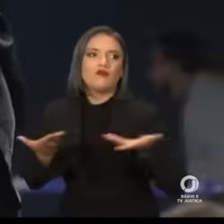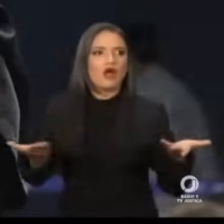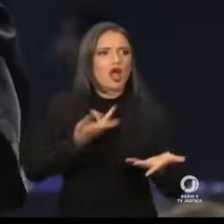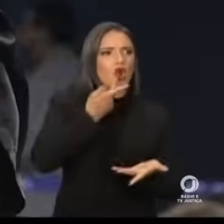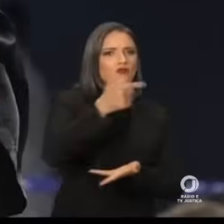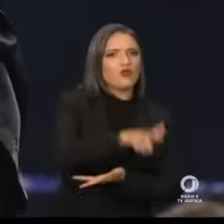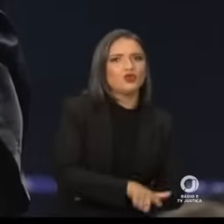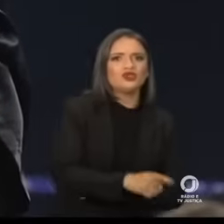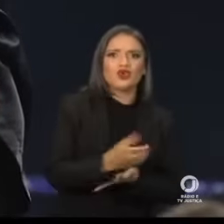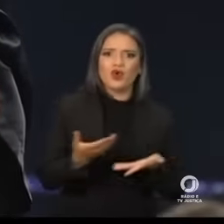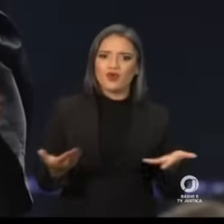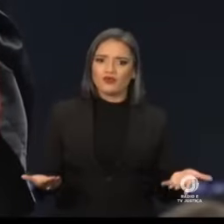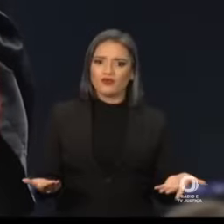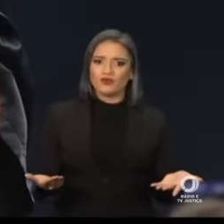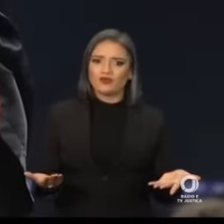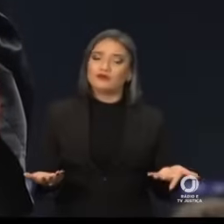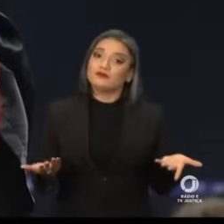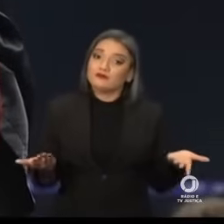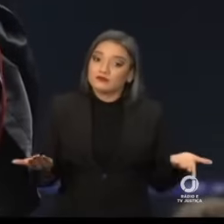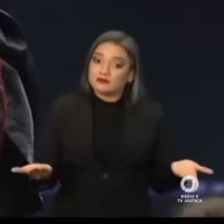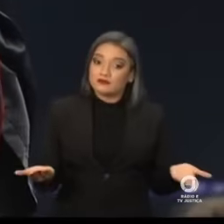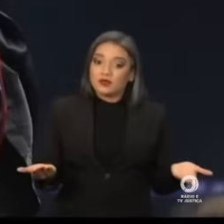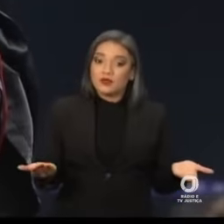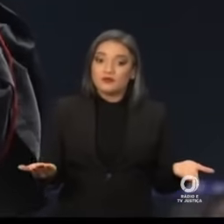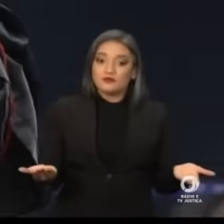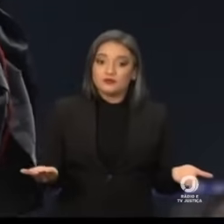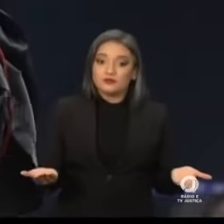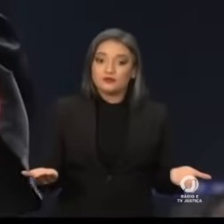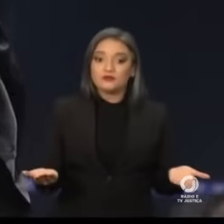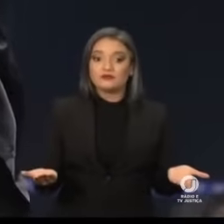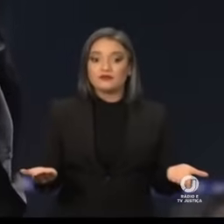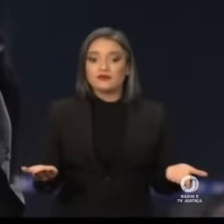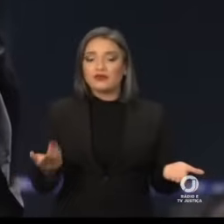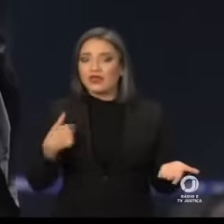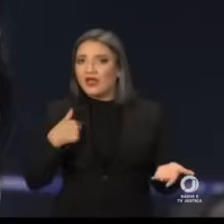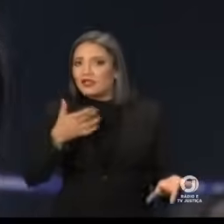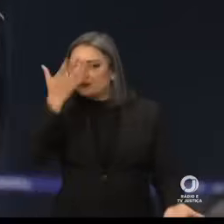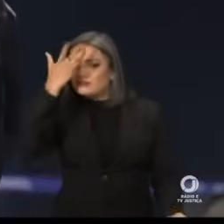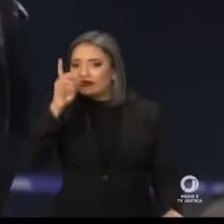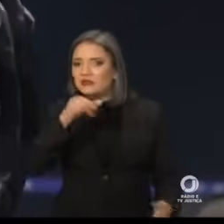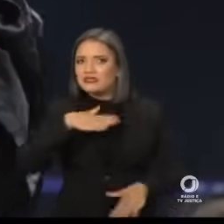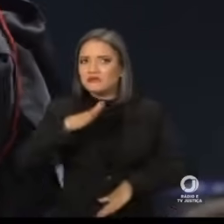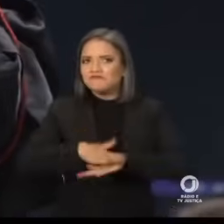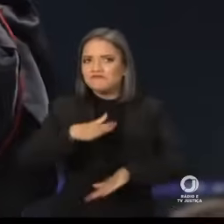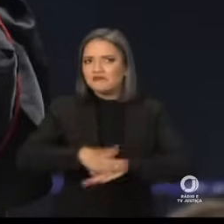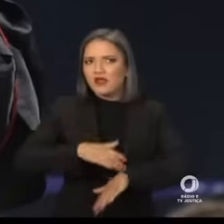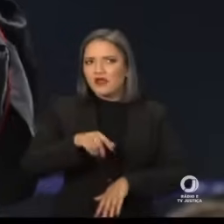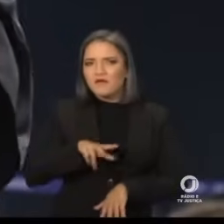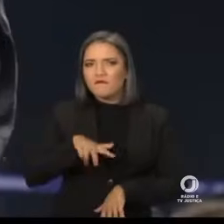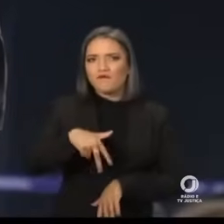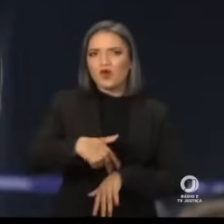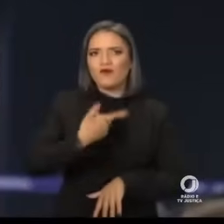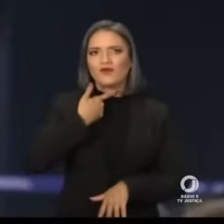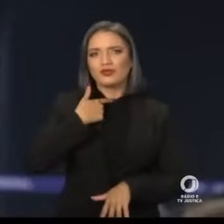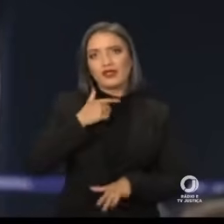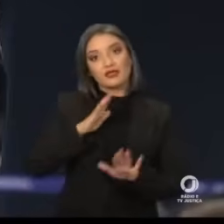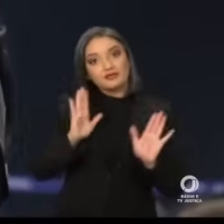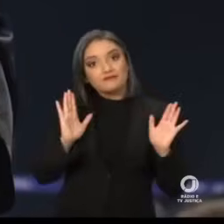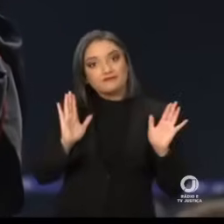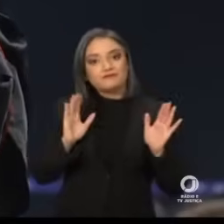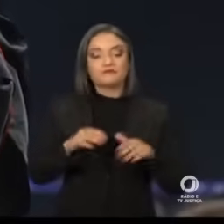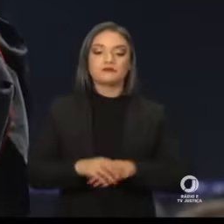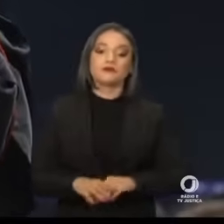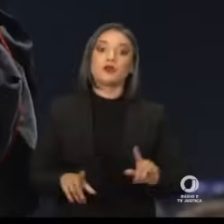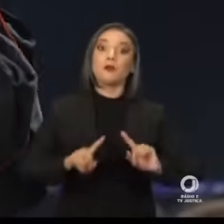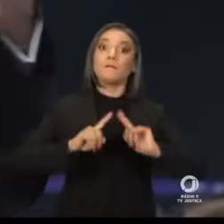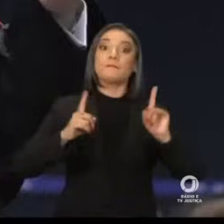que coloca em xeque a sua voluntariedade. Mas aí, senhor presidente, vem